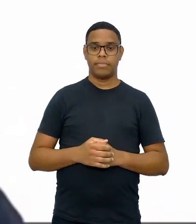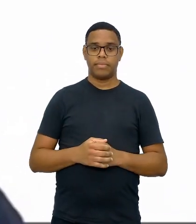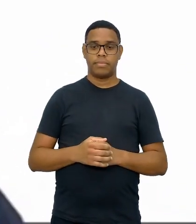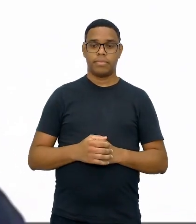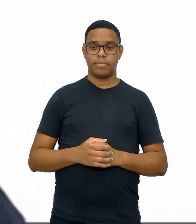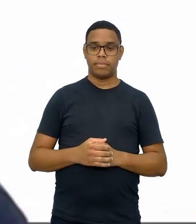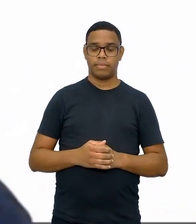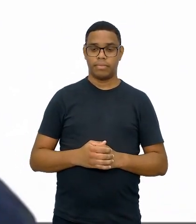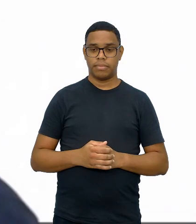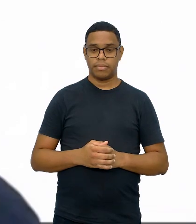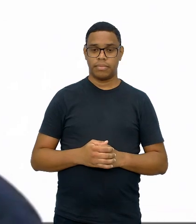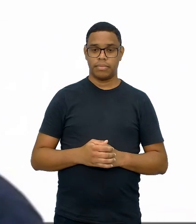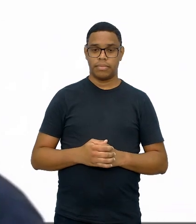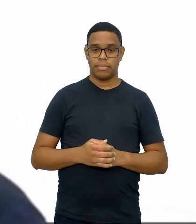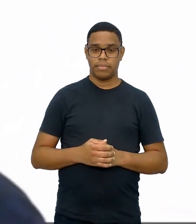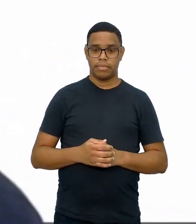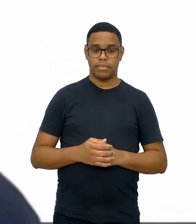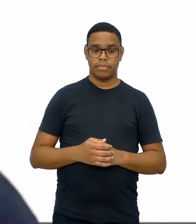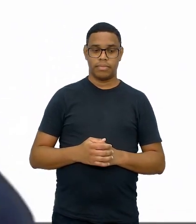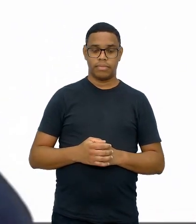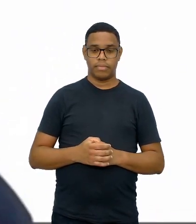PPT.